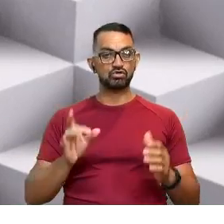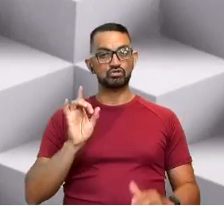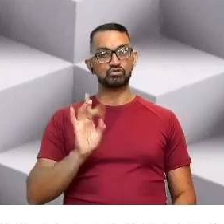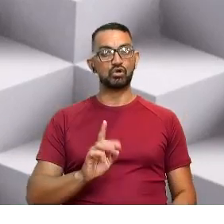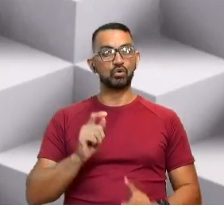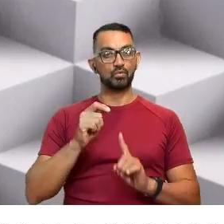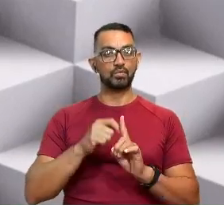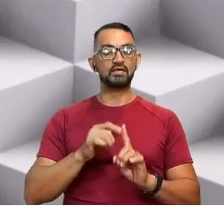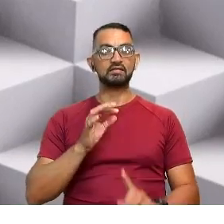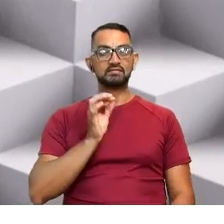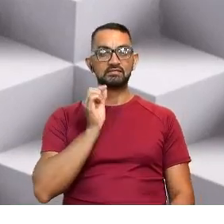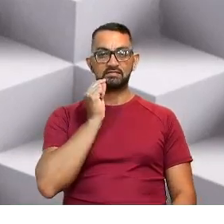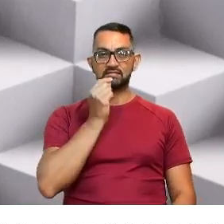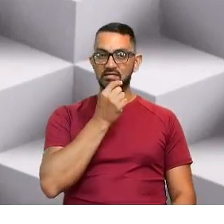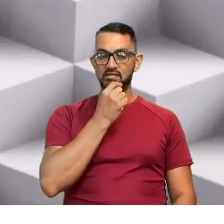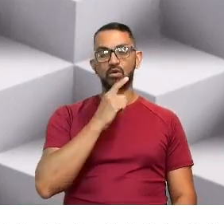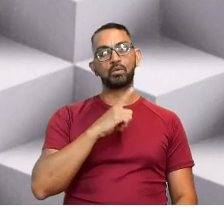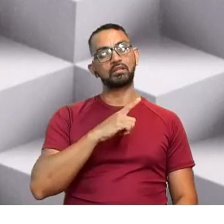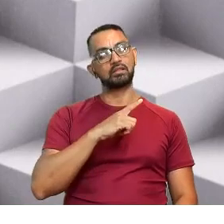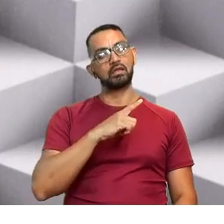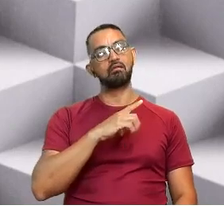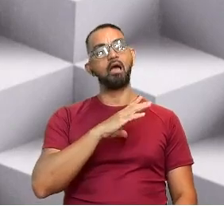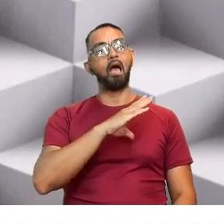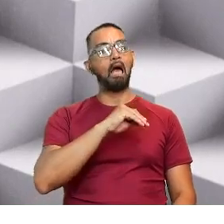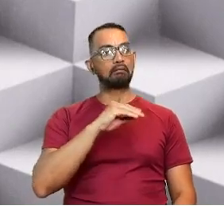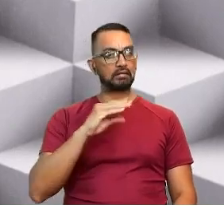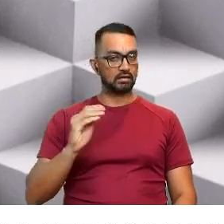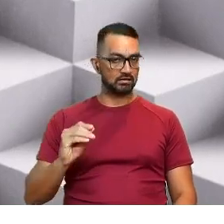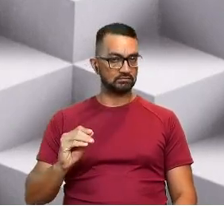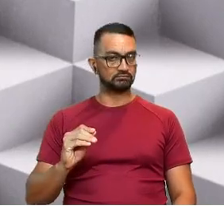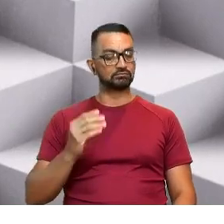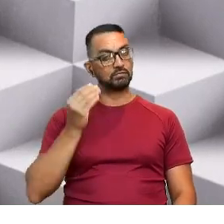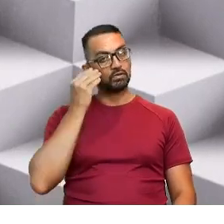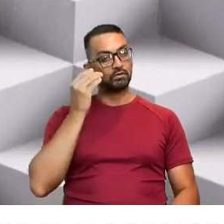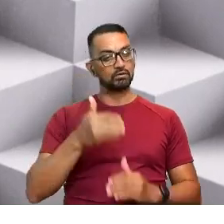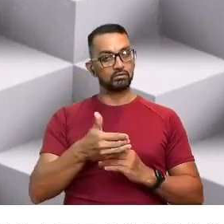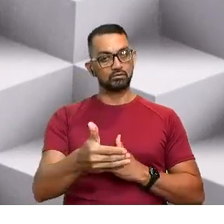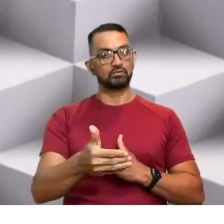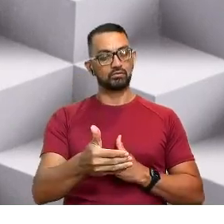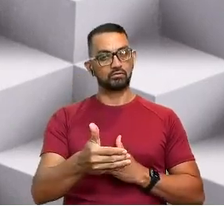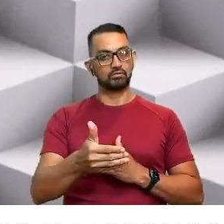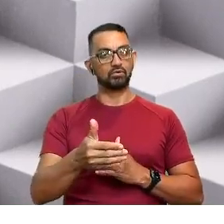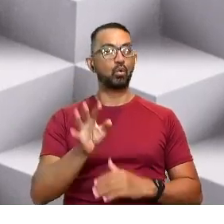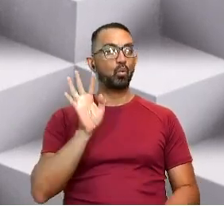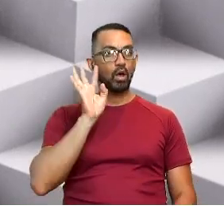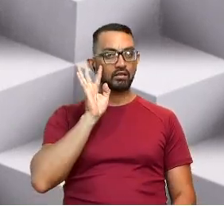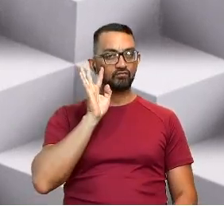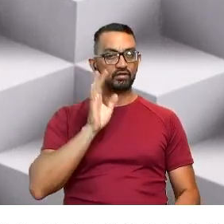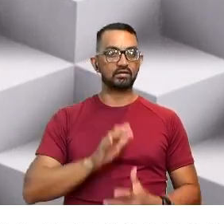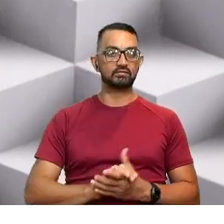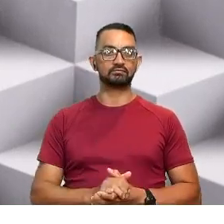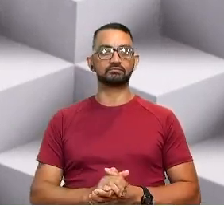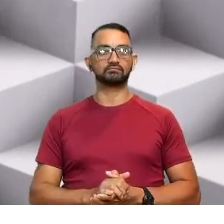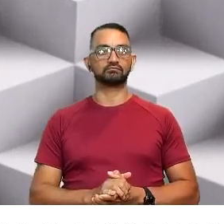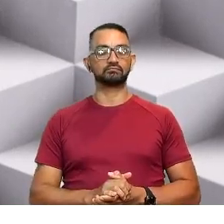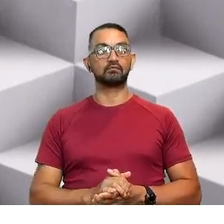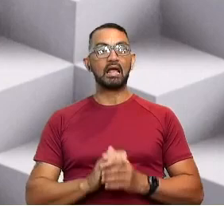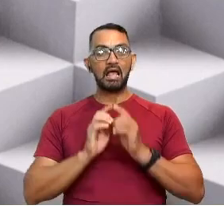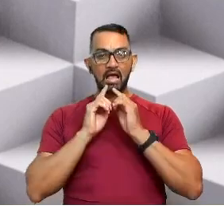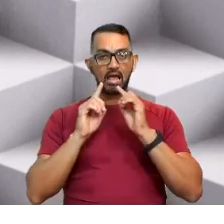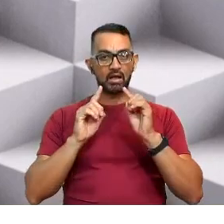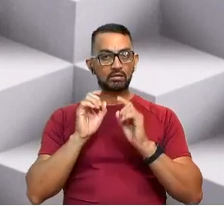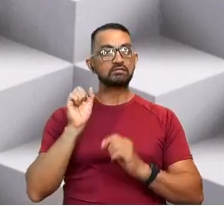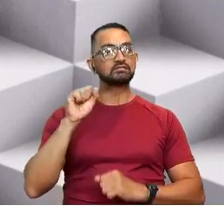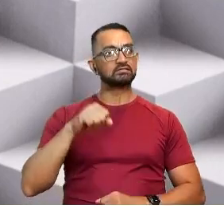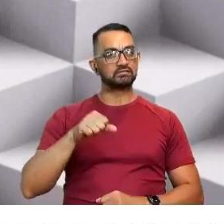disso apenas o mês de setembro encontra-se em aberto com previsão para débito em conta nesta quarta-feira